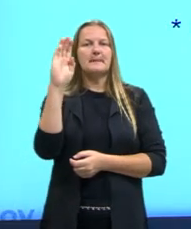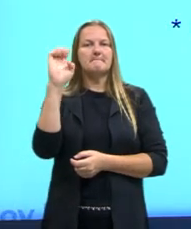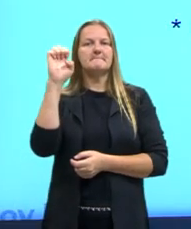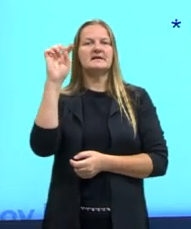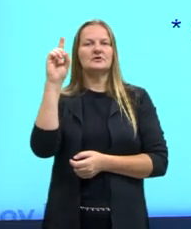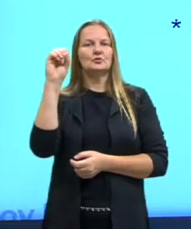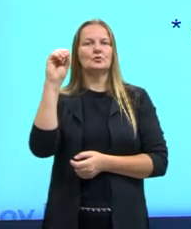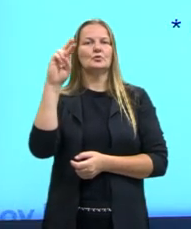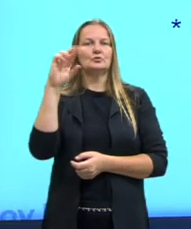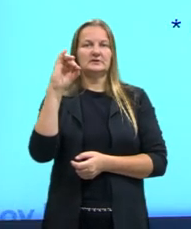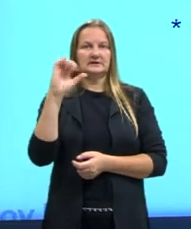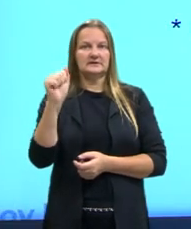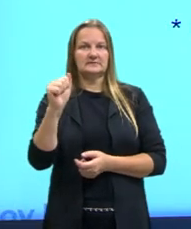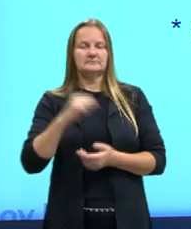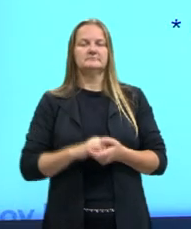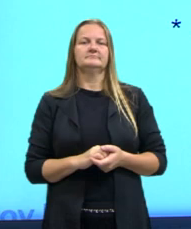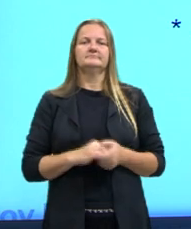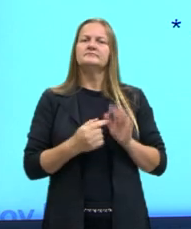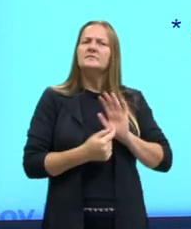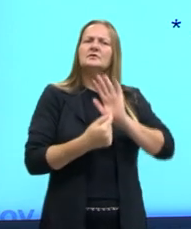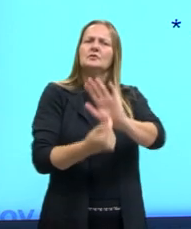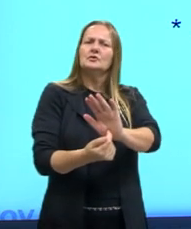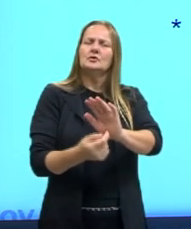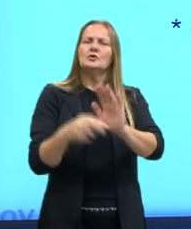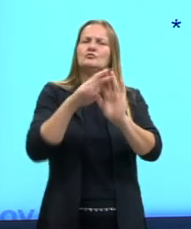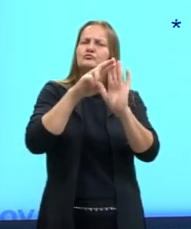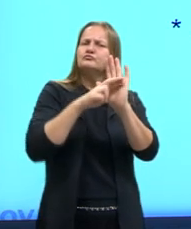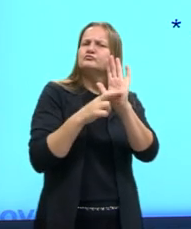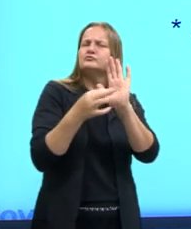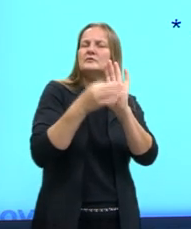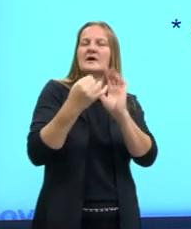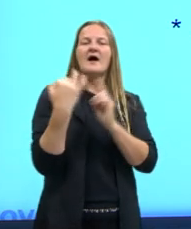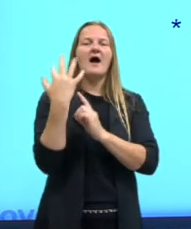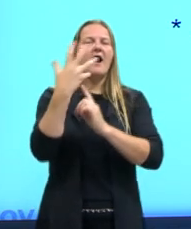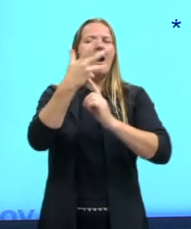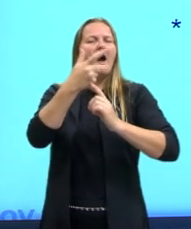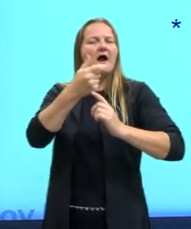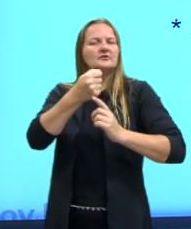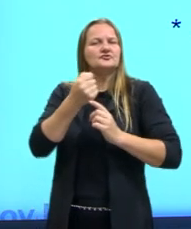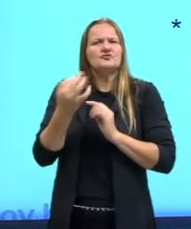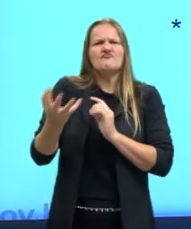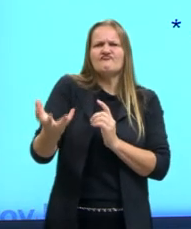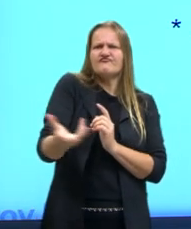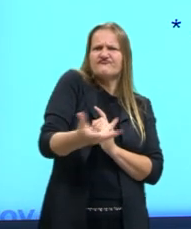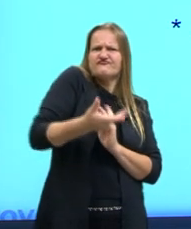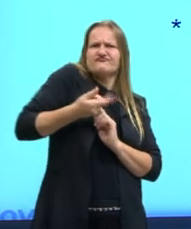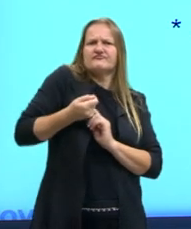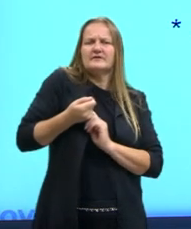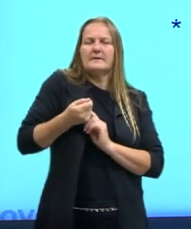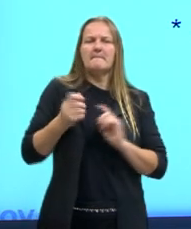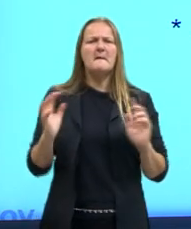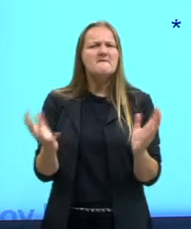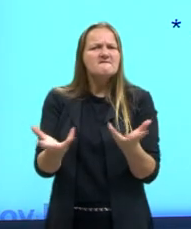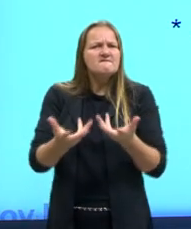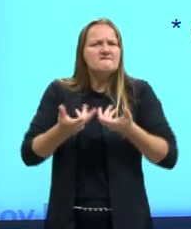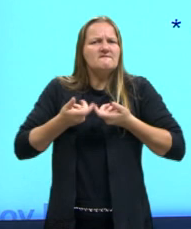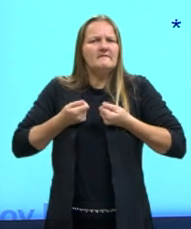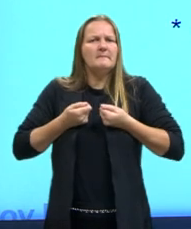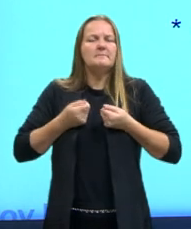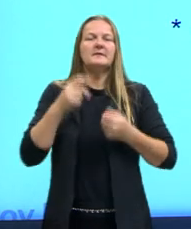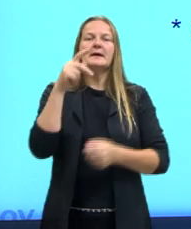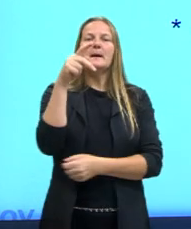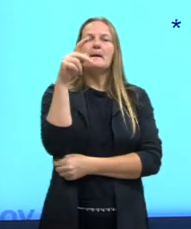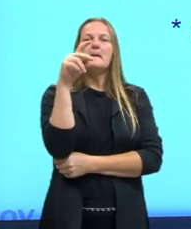dessa proposta e trazer isso para retórica para a arte de convencimento Essa é a proposta do surfista